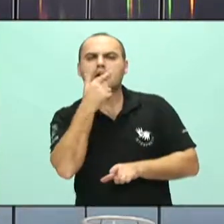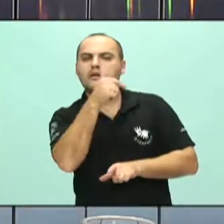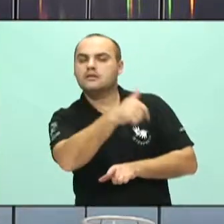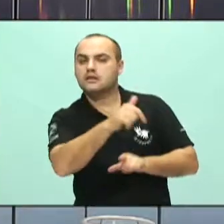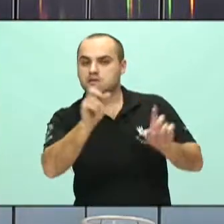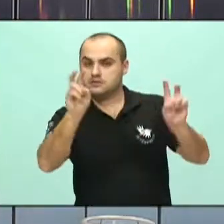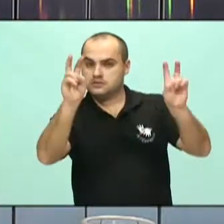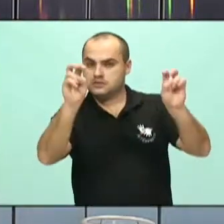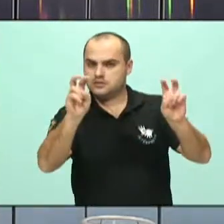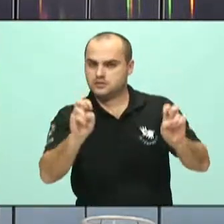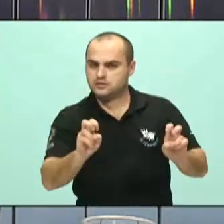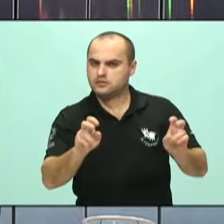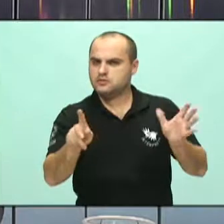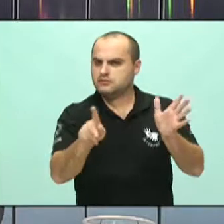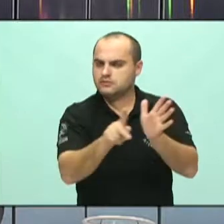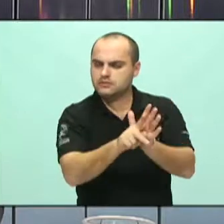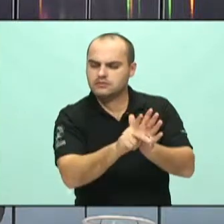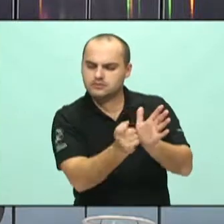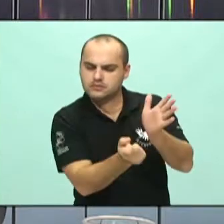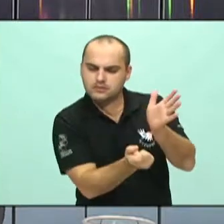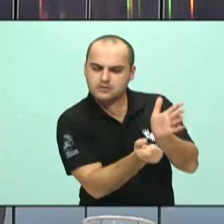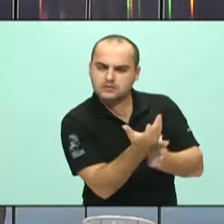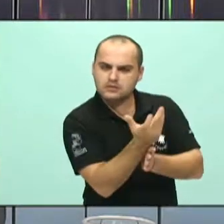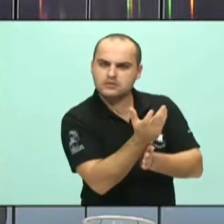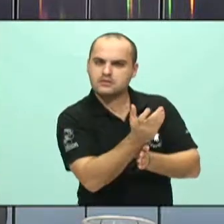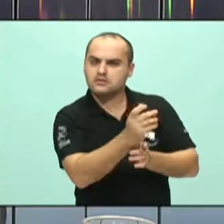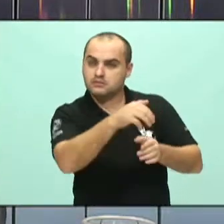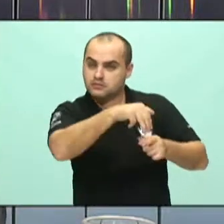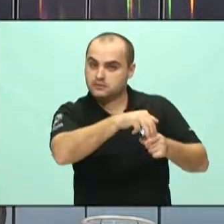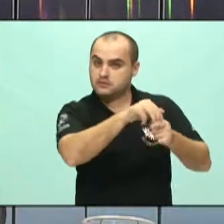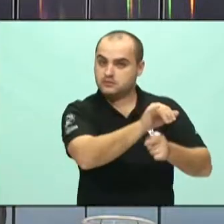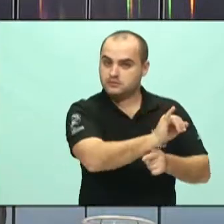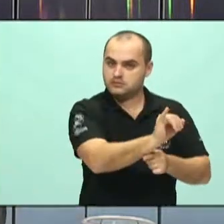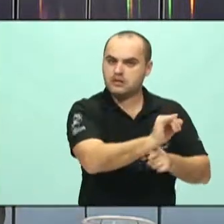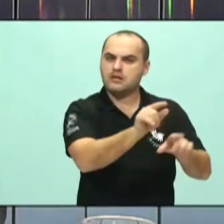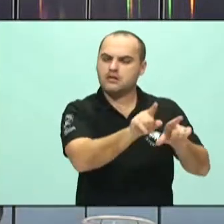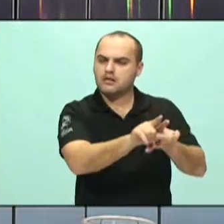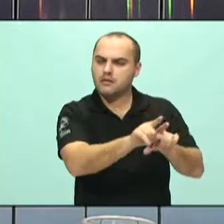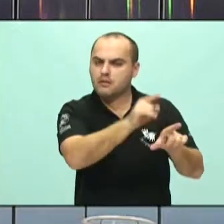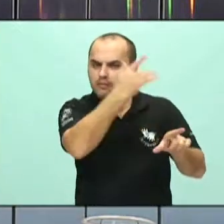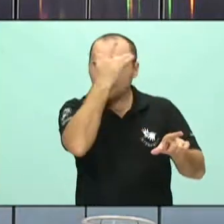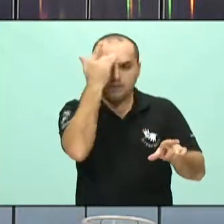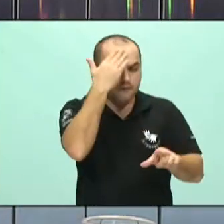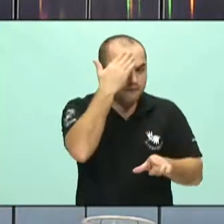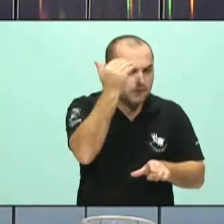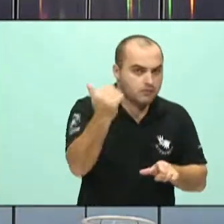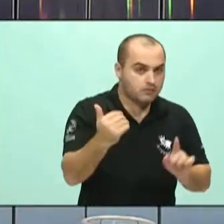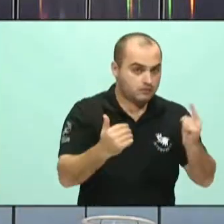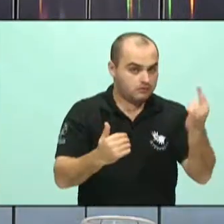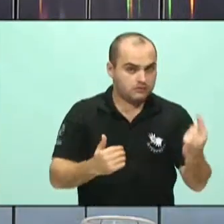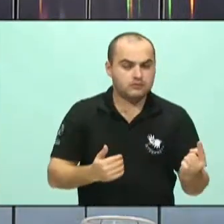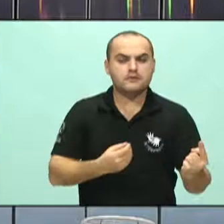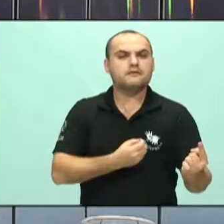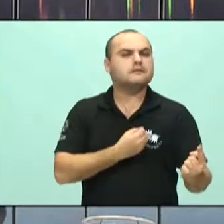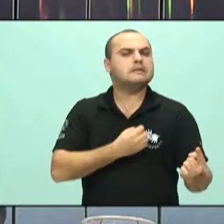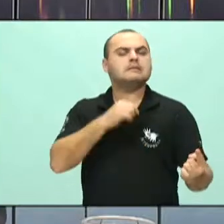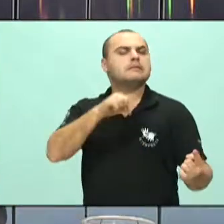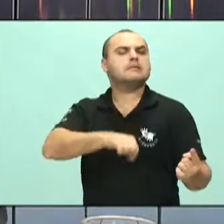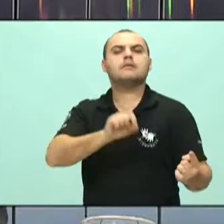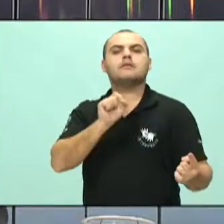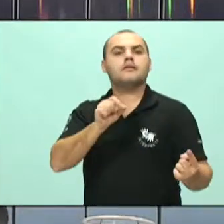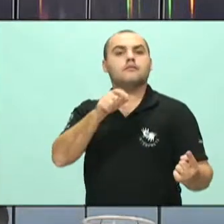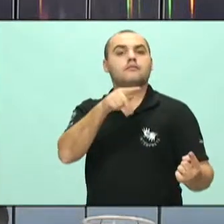da fundação e legado, trajetória e história do município e seus personagens. Recebemos aqui no estúdio da TV Câmara